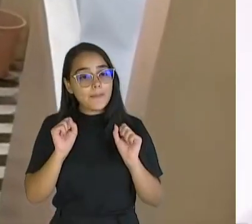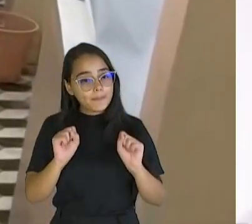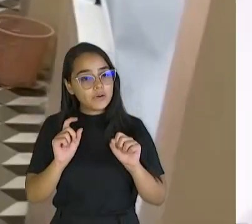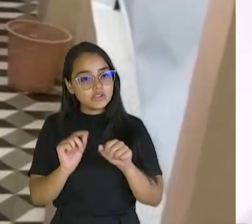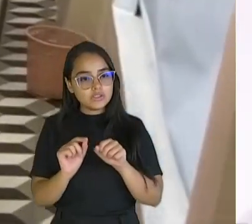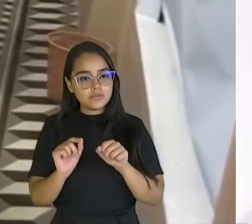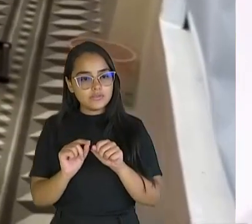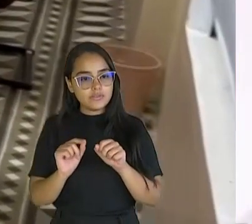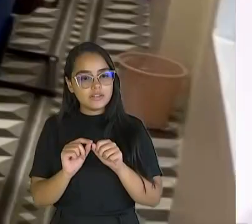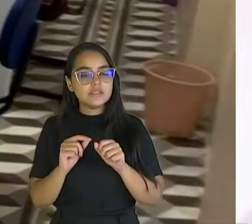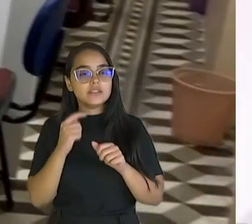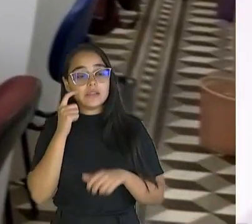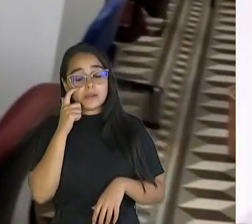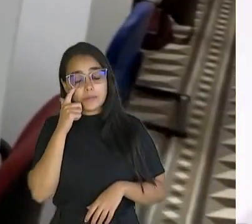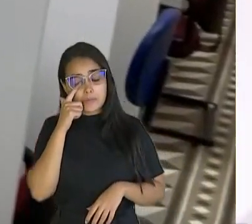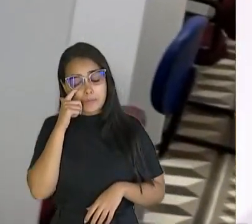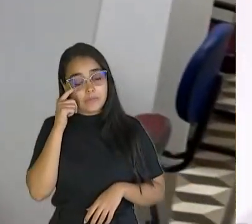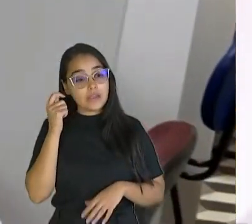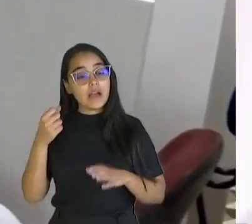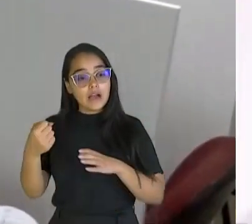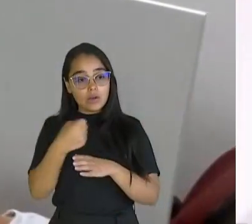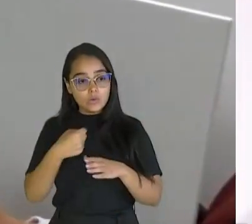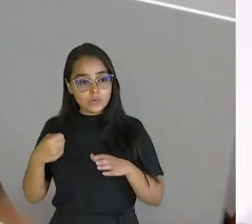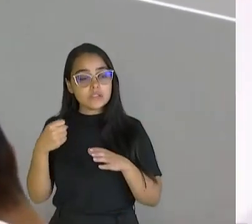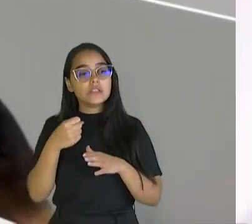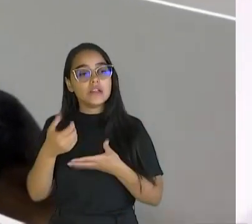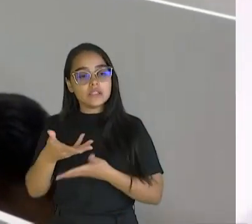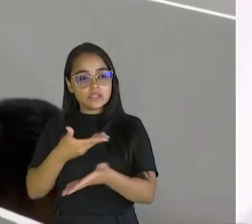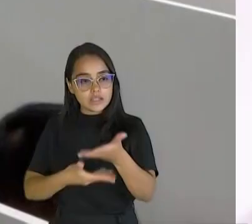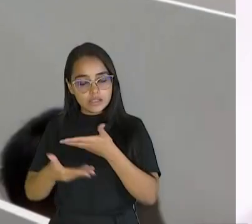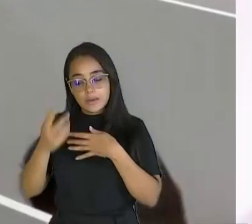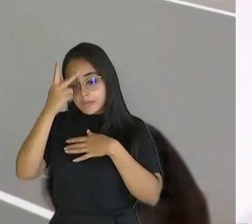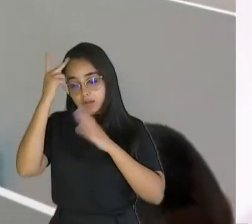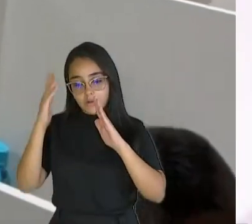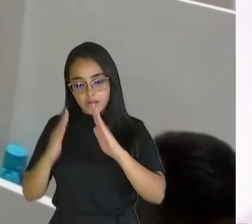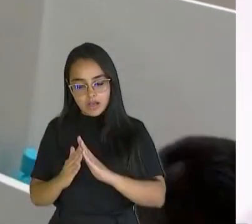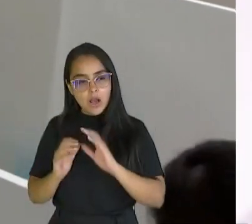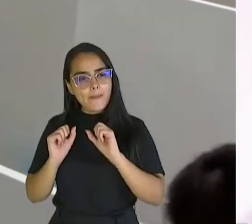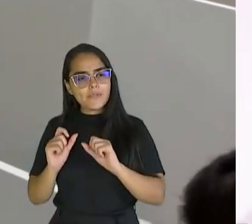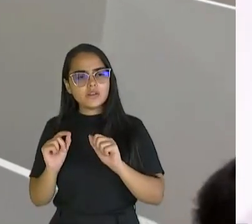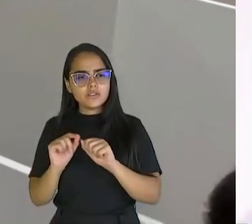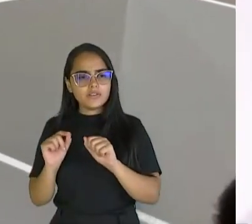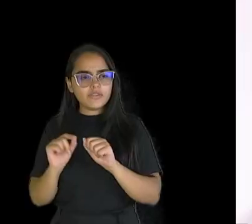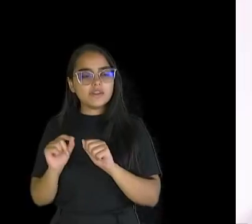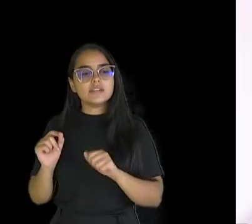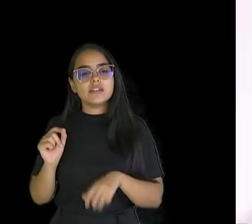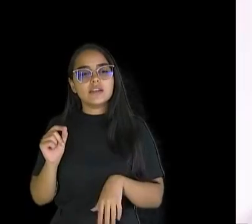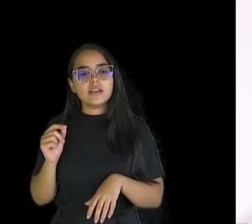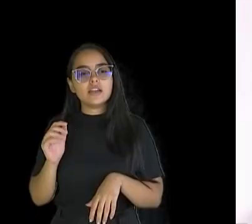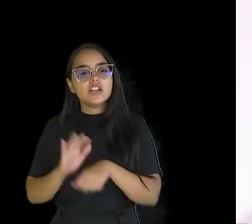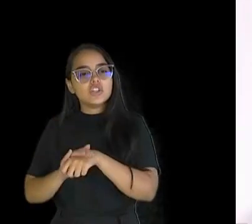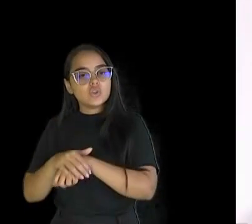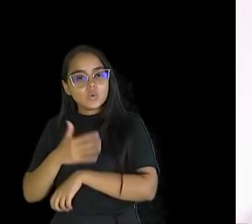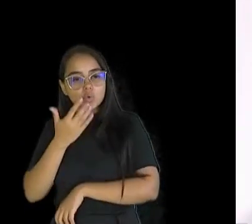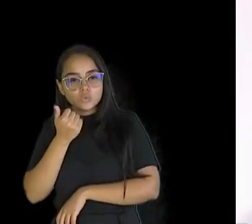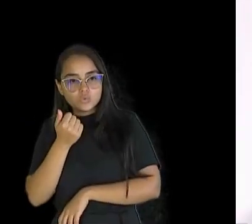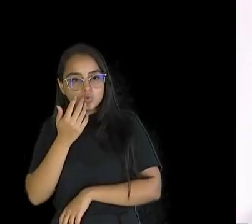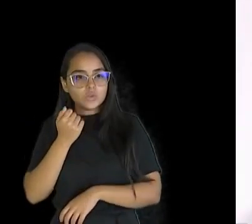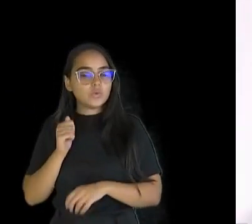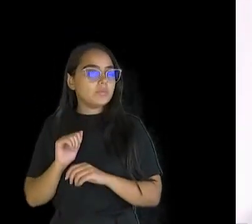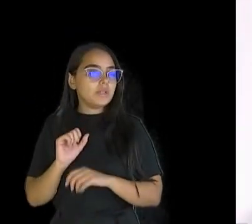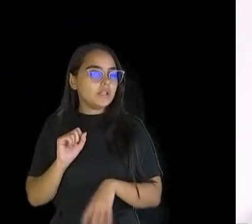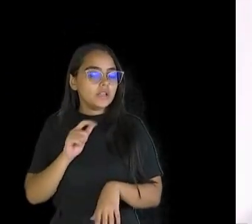Aí essa cozinha coletiva serve para os moradores fazerem um jantar, fazerem a comida do final de semana. Um lanche, né?